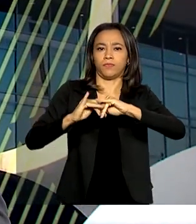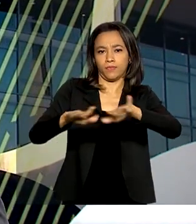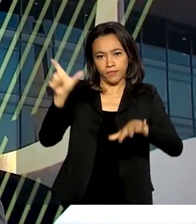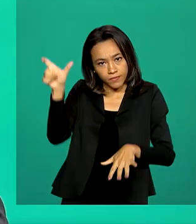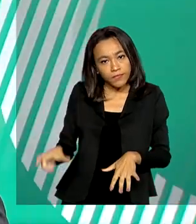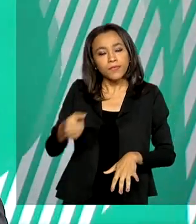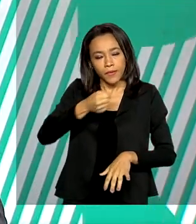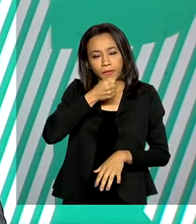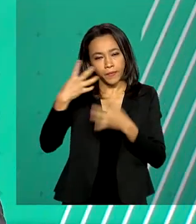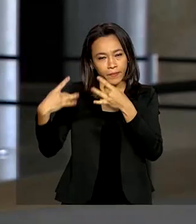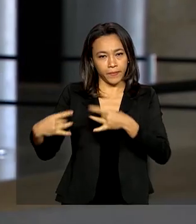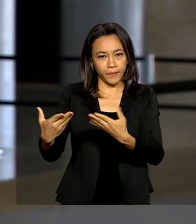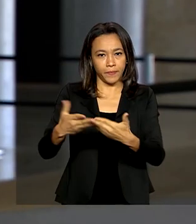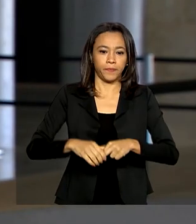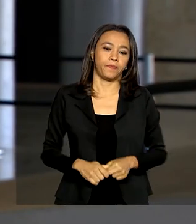tem os detalhes.